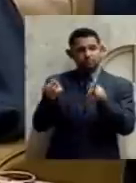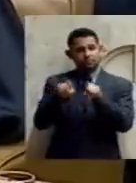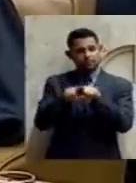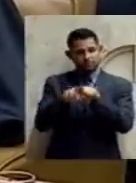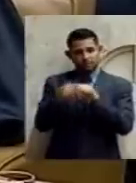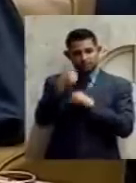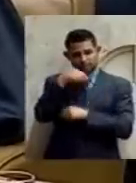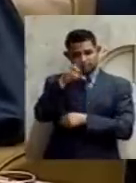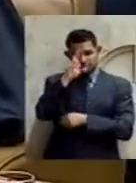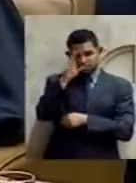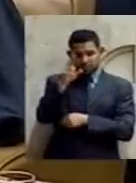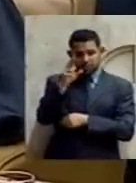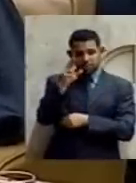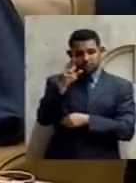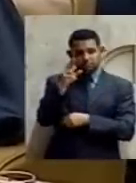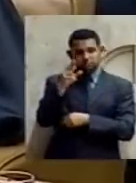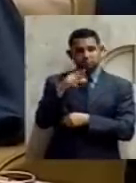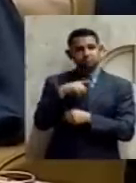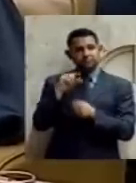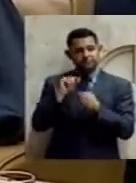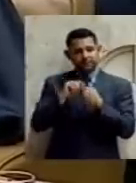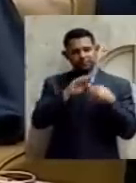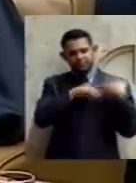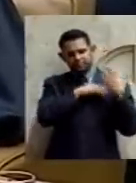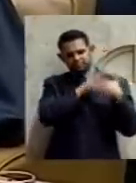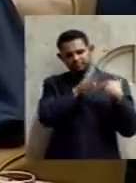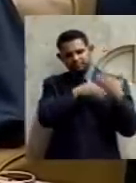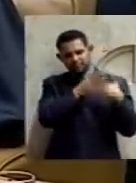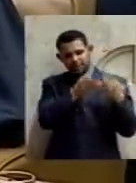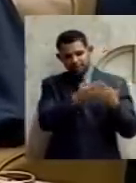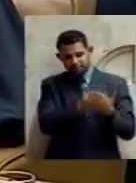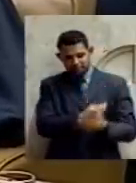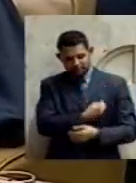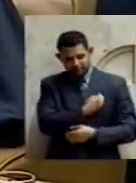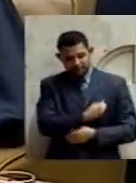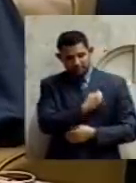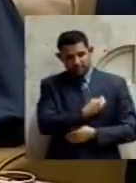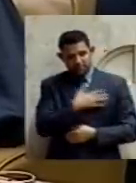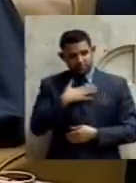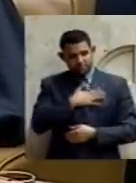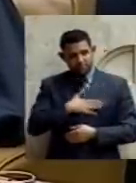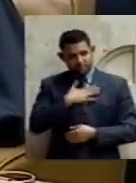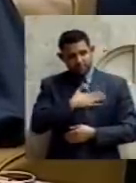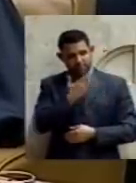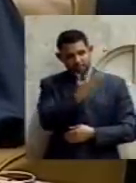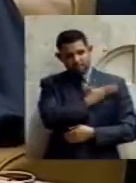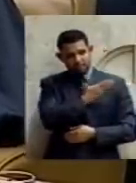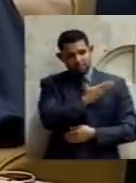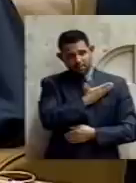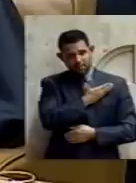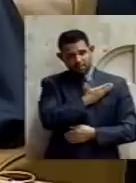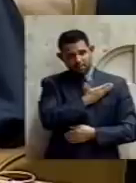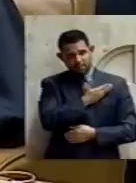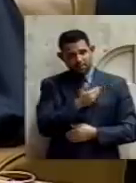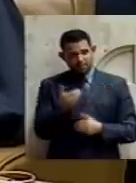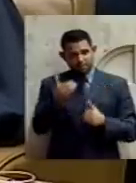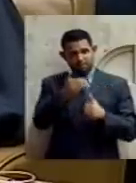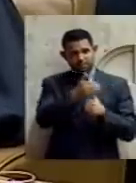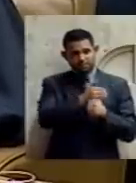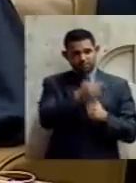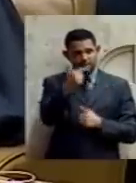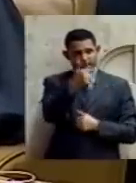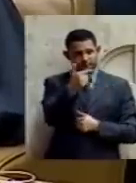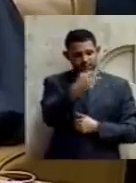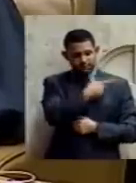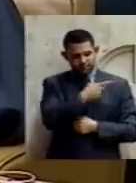eminência e relevância na sua trajetória, é o nosso querido amigo e empossado na